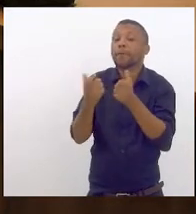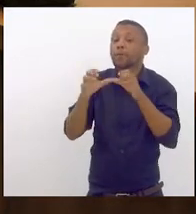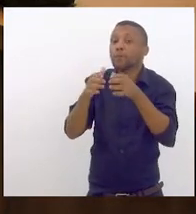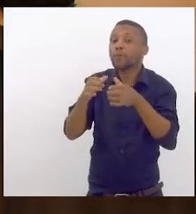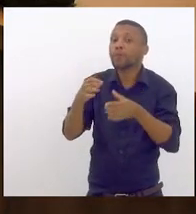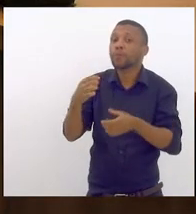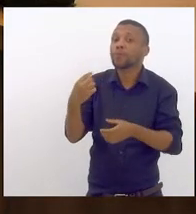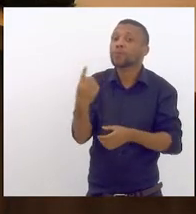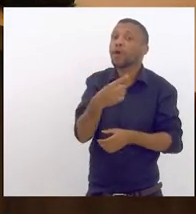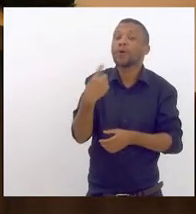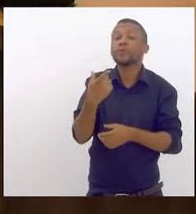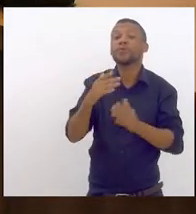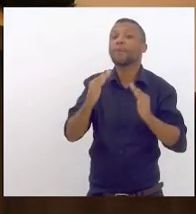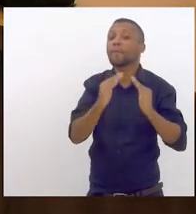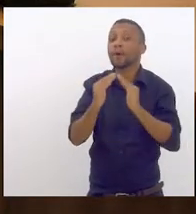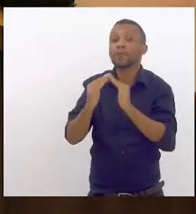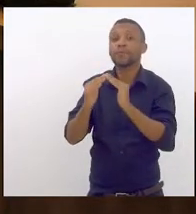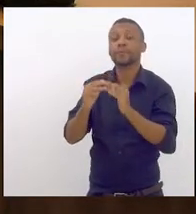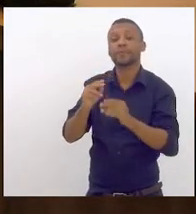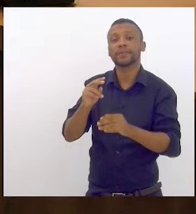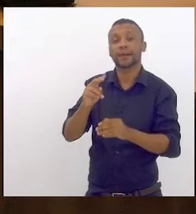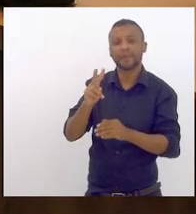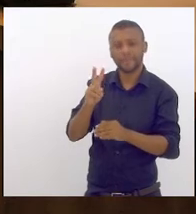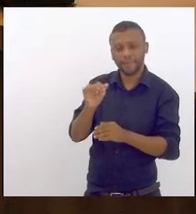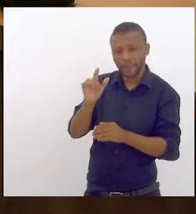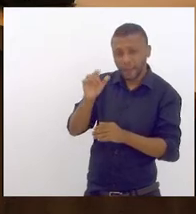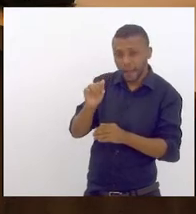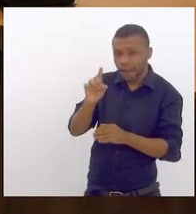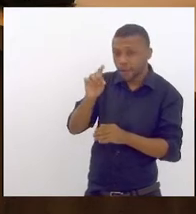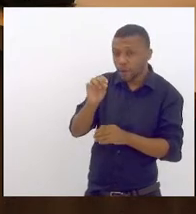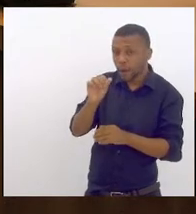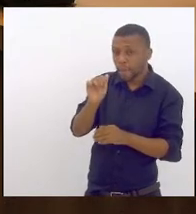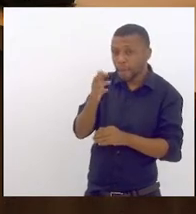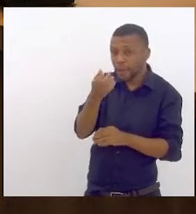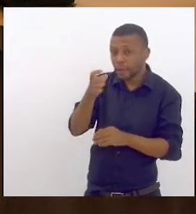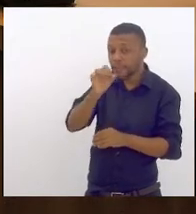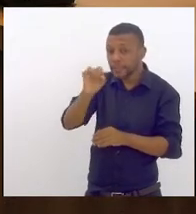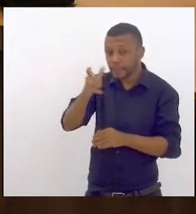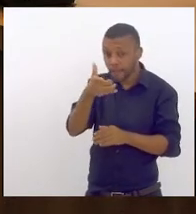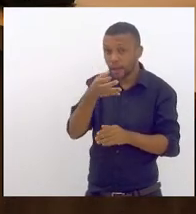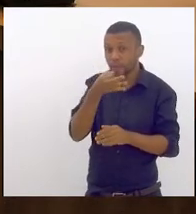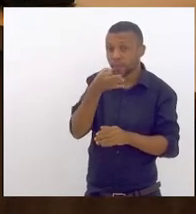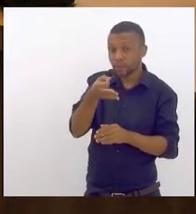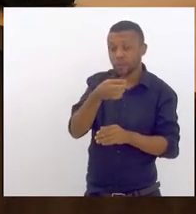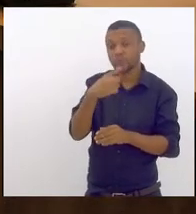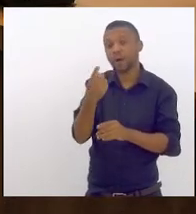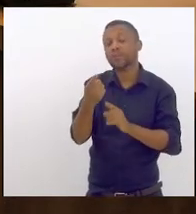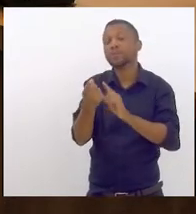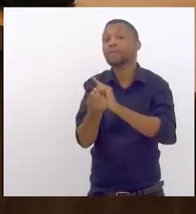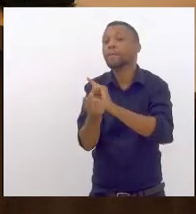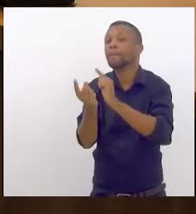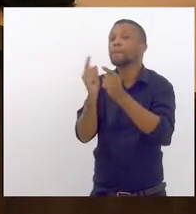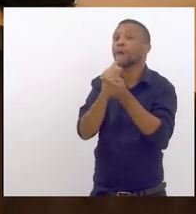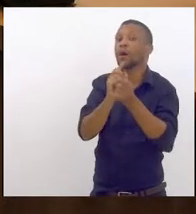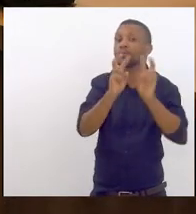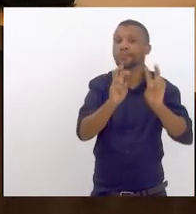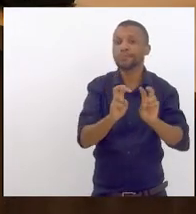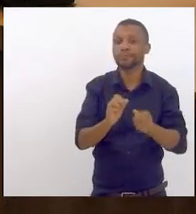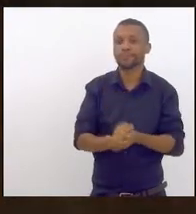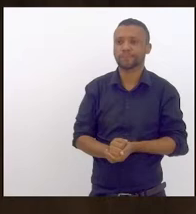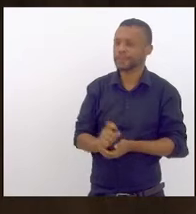da Vila do Presídio do Abraão estão aqui presentes. Se quiser, eu encaminho agora para Vossa Excelência, a gente inverte a pauta. Não, senhor